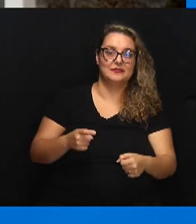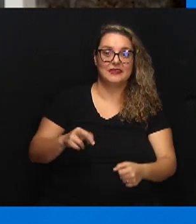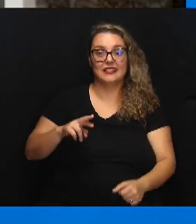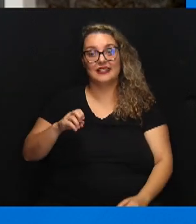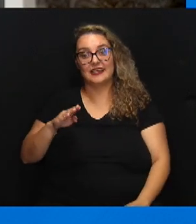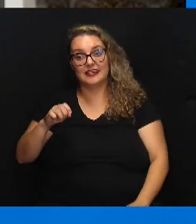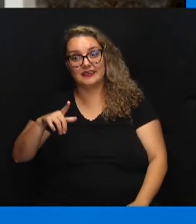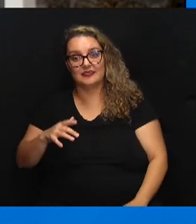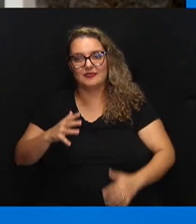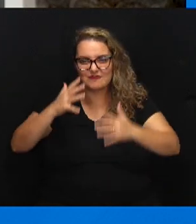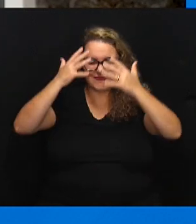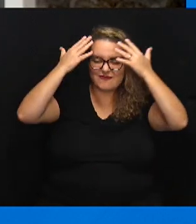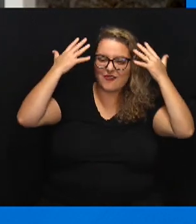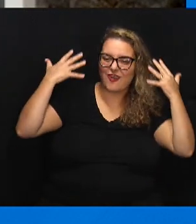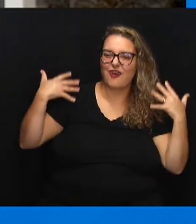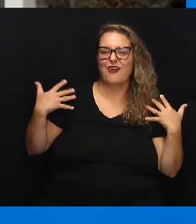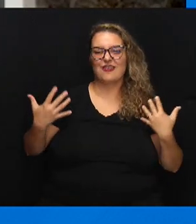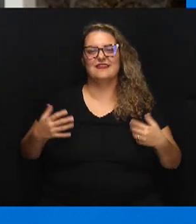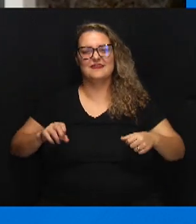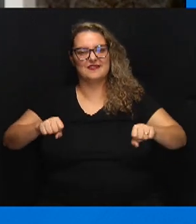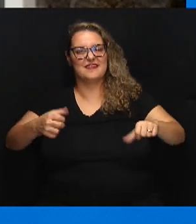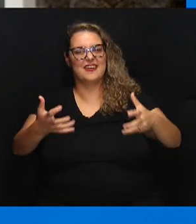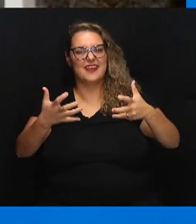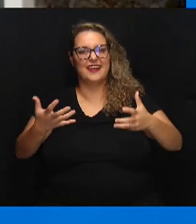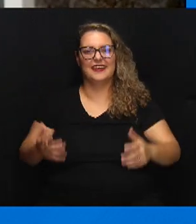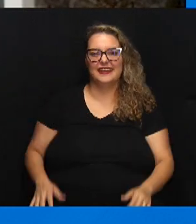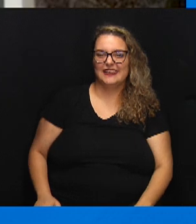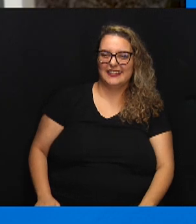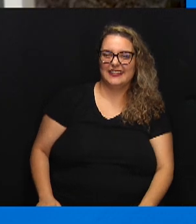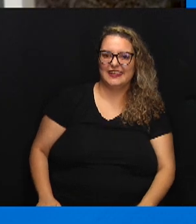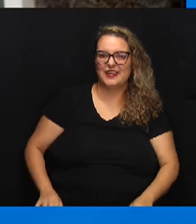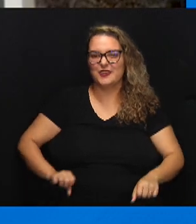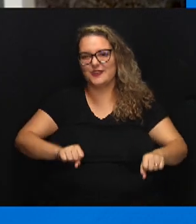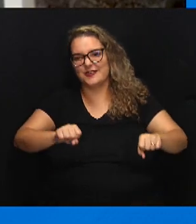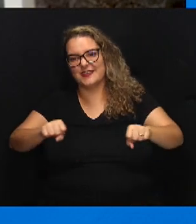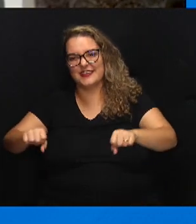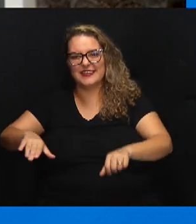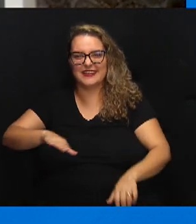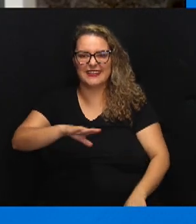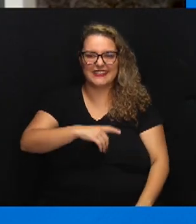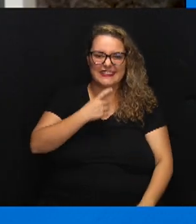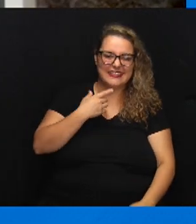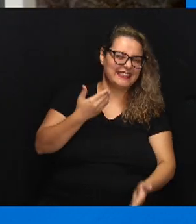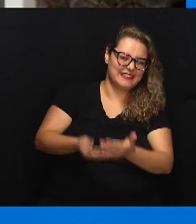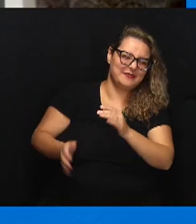cabelo crescer, quis ser motoqueiro. Na primeira volta que ele deu, ele caiu, desistiu.